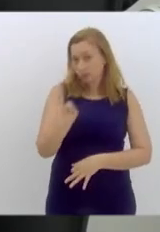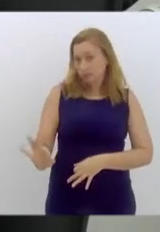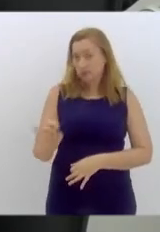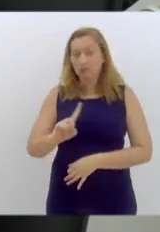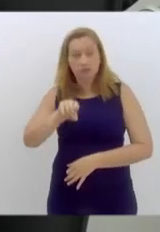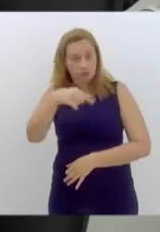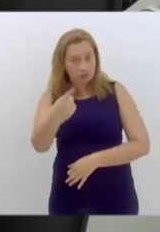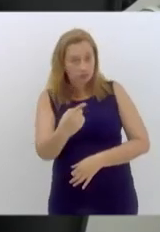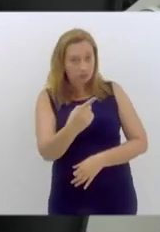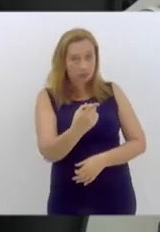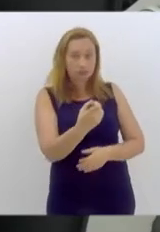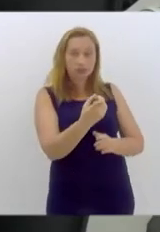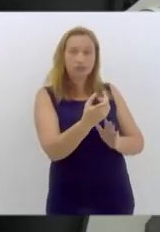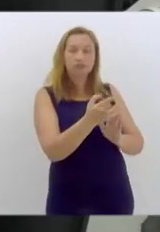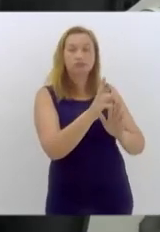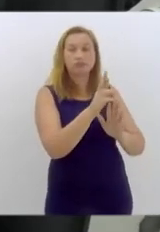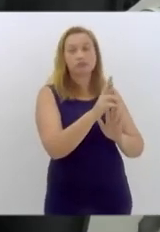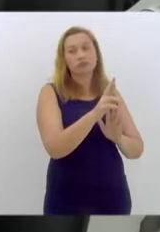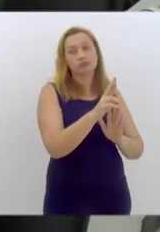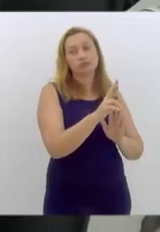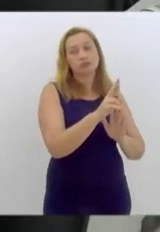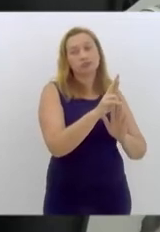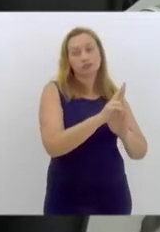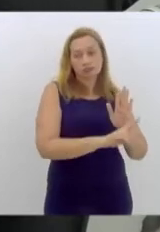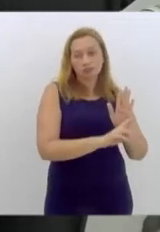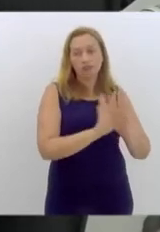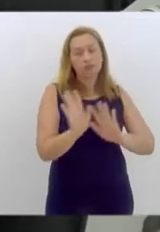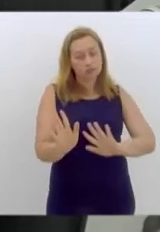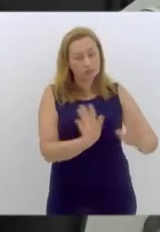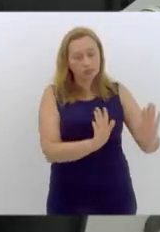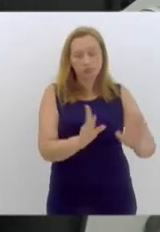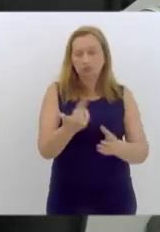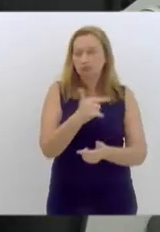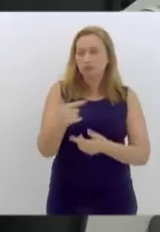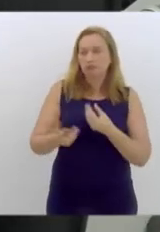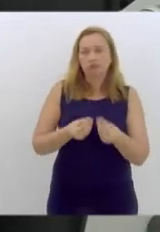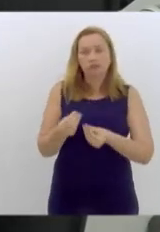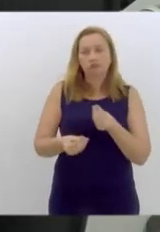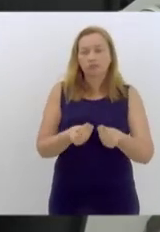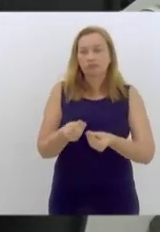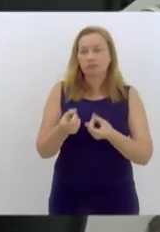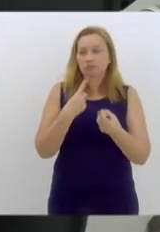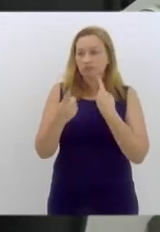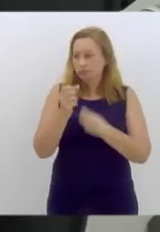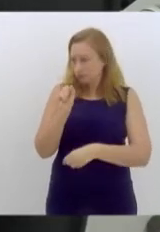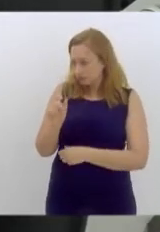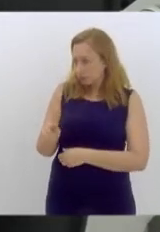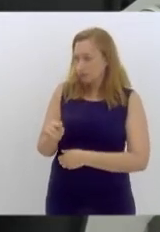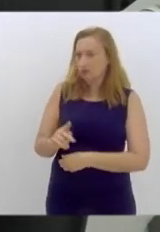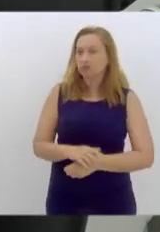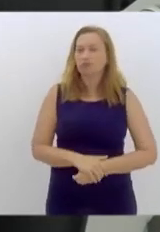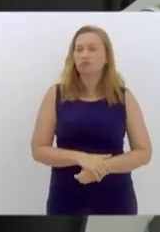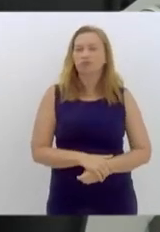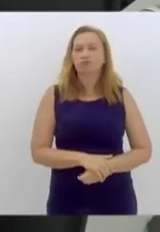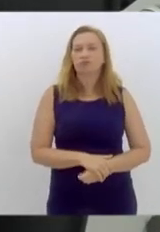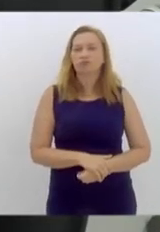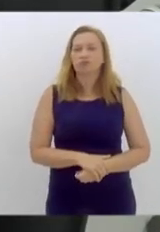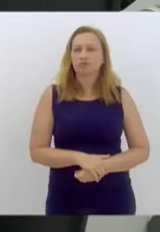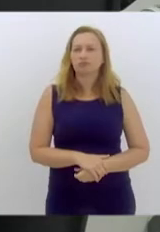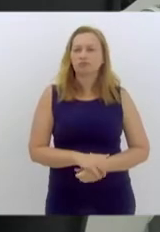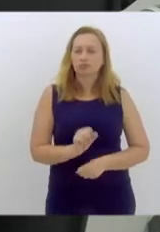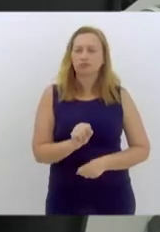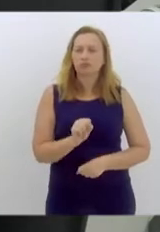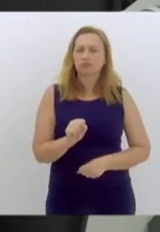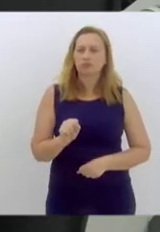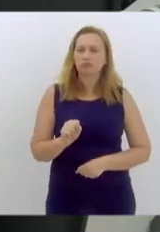os critérios. Senão os critérios tomam conta e a gente não discute os índices. Pode ser? Pode ser. Embora a minha pergunta não seja sobre os critérios. Sim, sim,